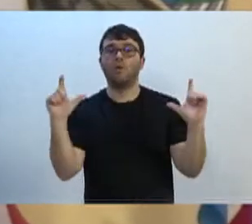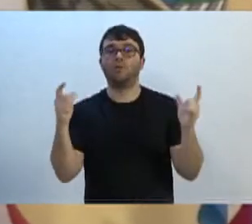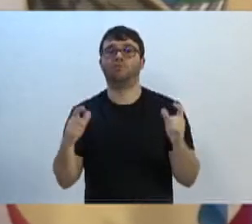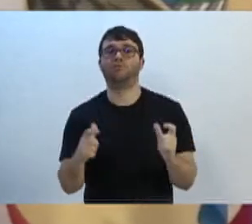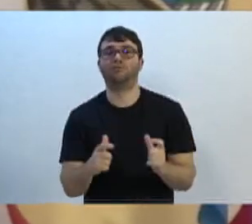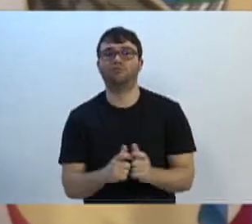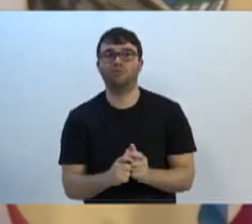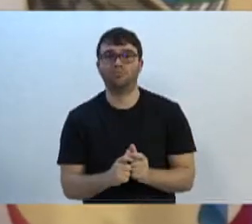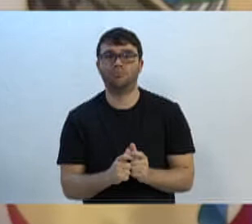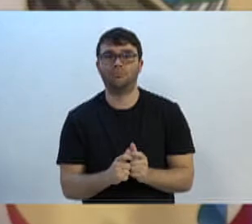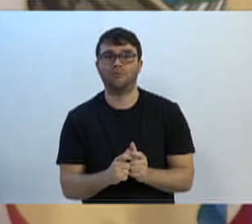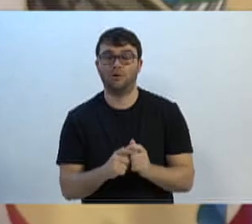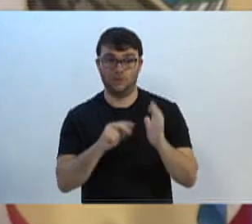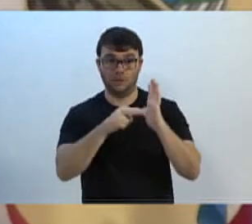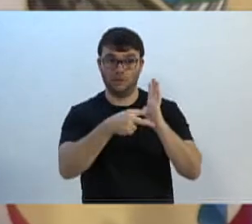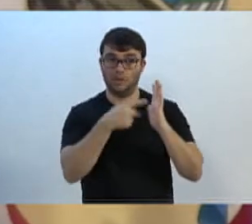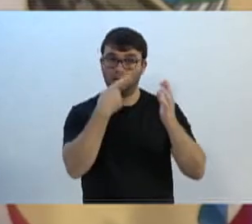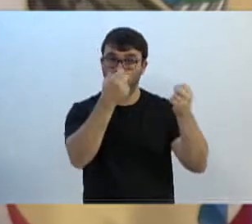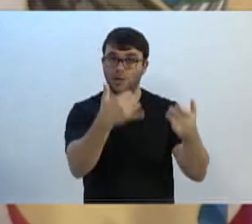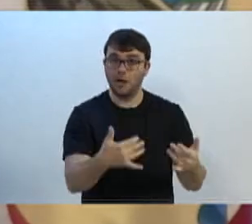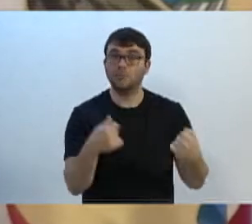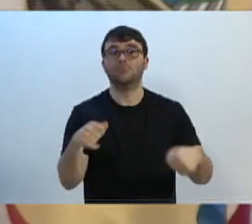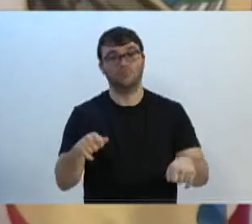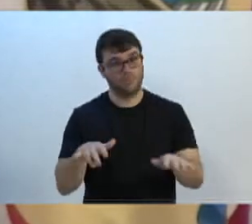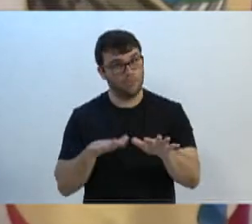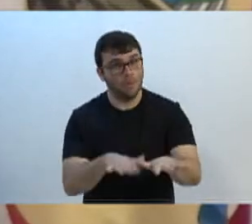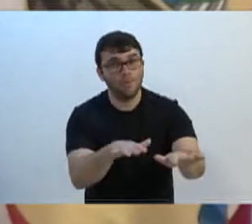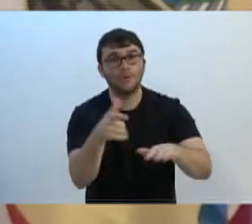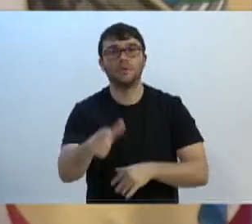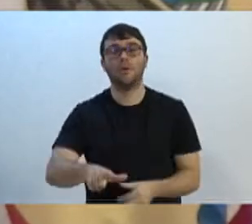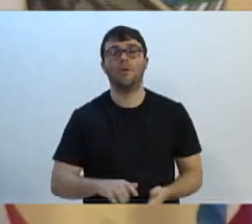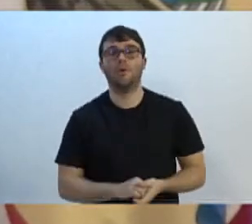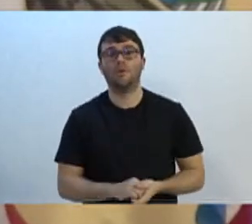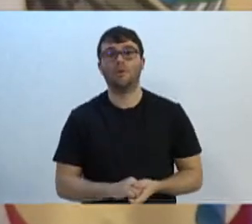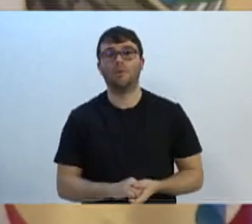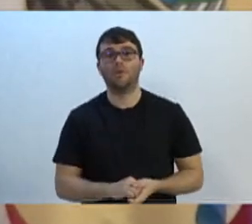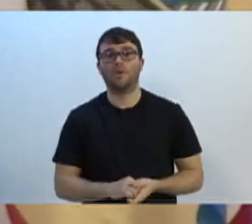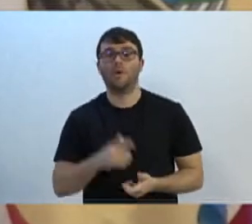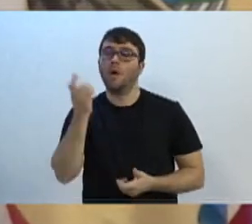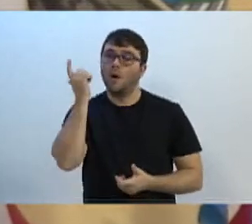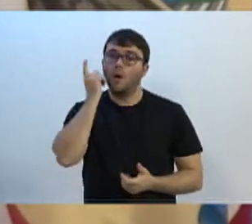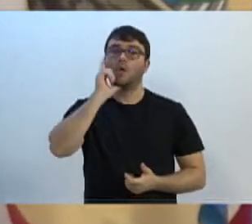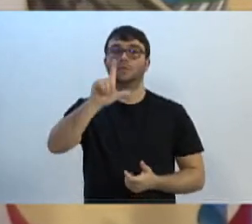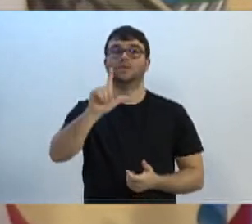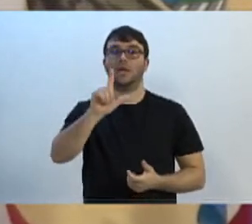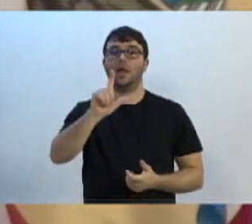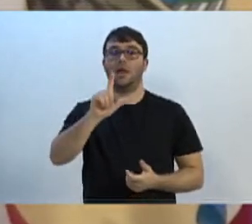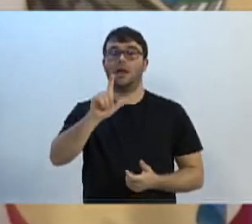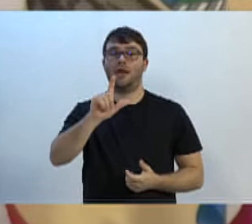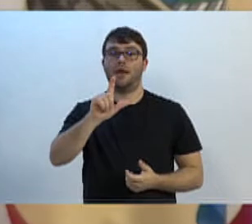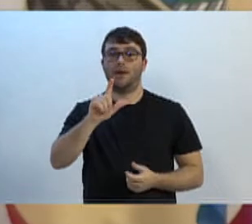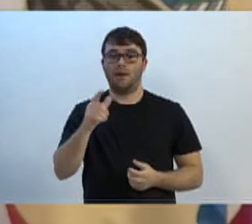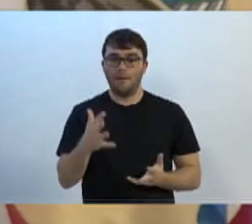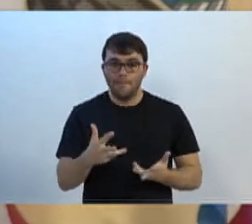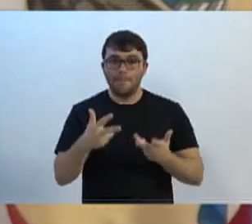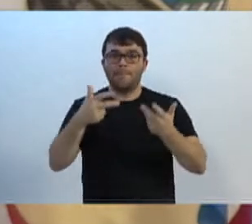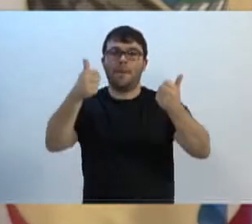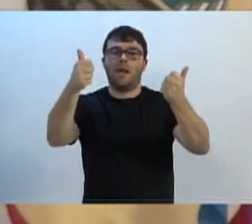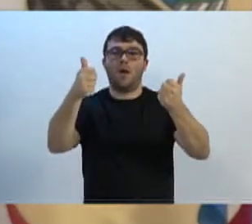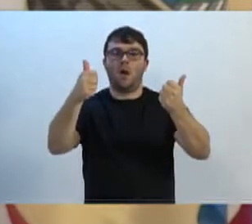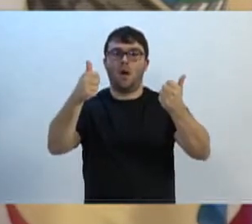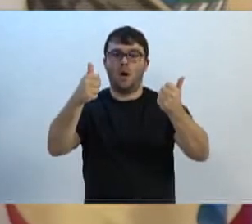diz aqui o sindicato a gente precisa se mobilizar só vai conseguir aqui Vereador Bruno ter efetividade